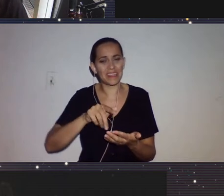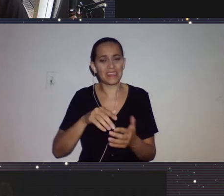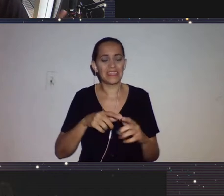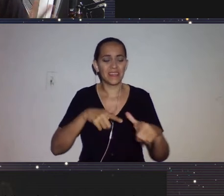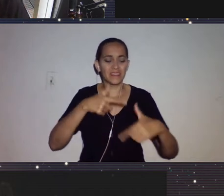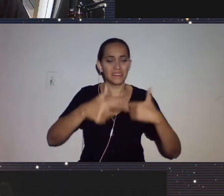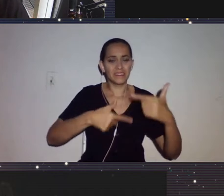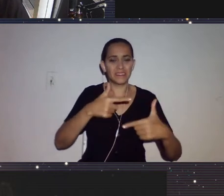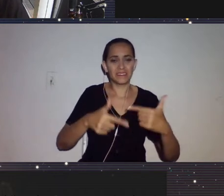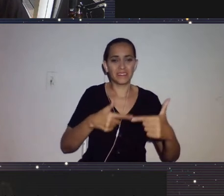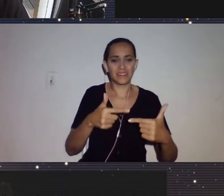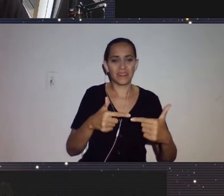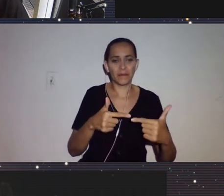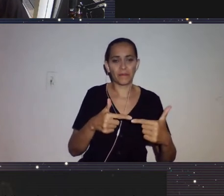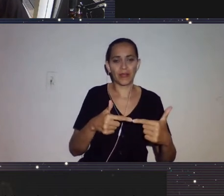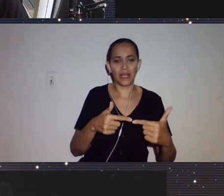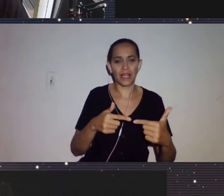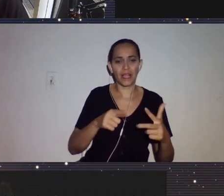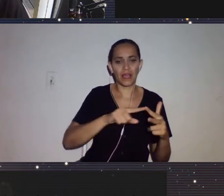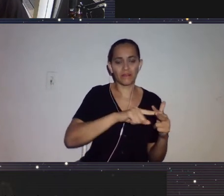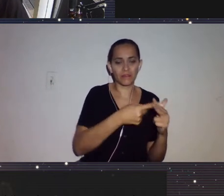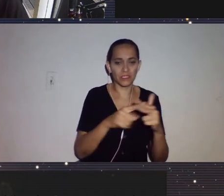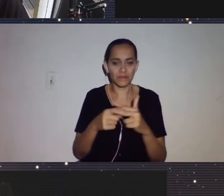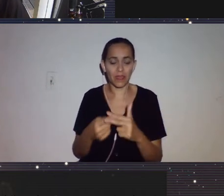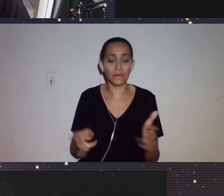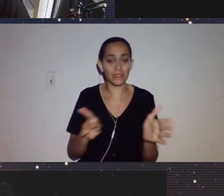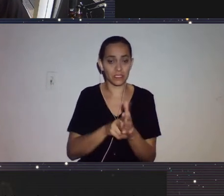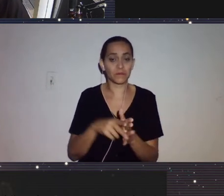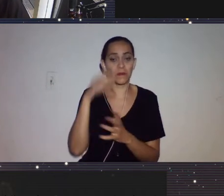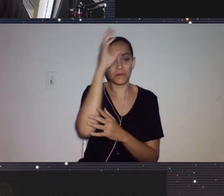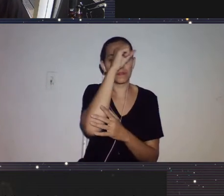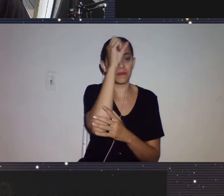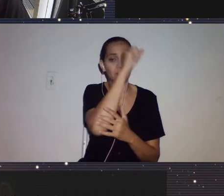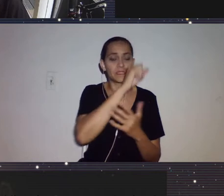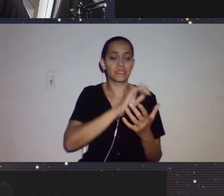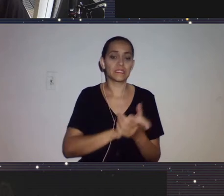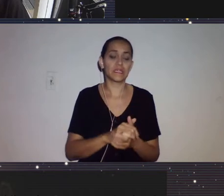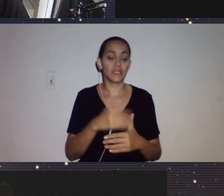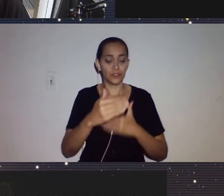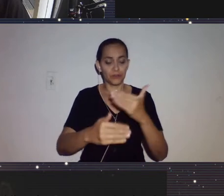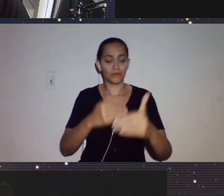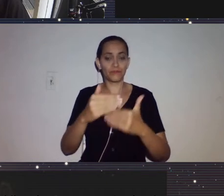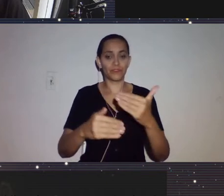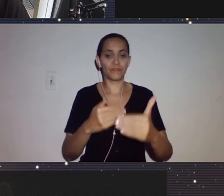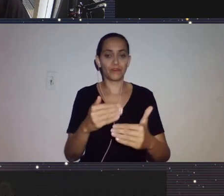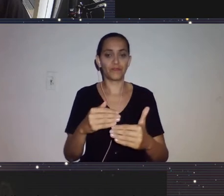machine learning e desenvolvimento convencional é que a gente passa muito tempo também